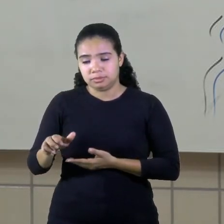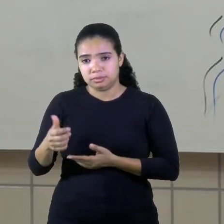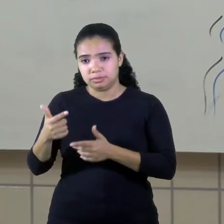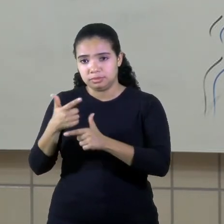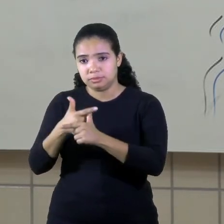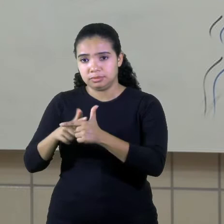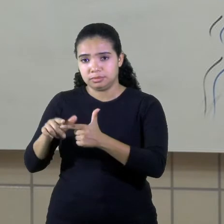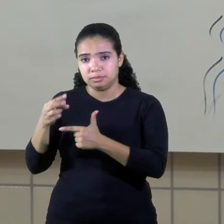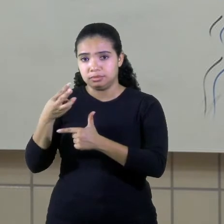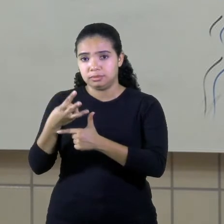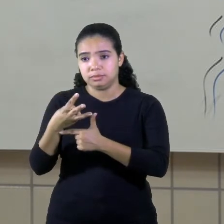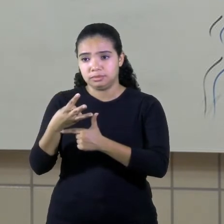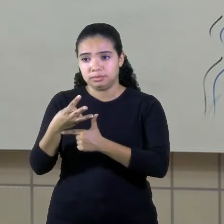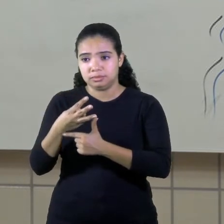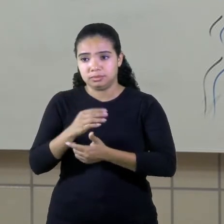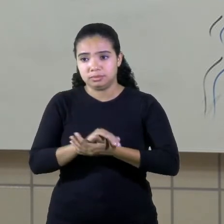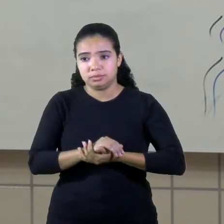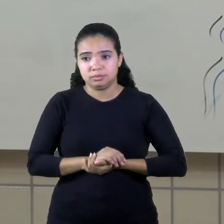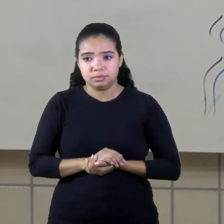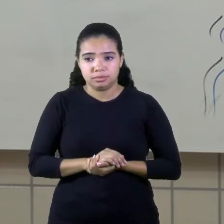por 3.